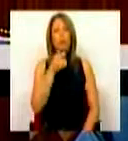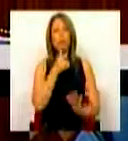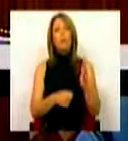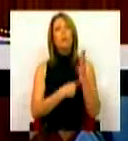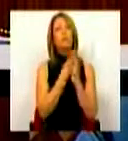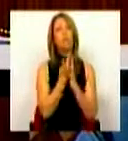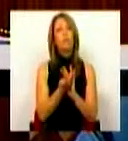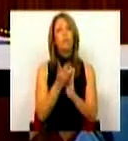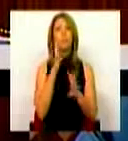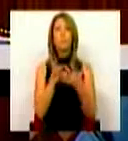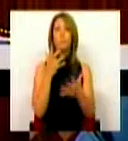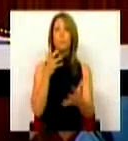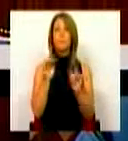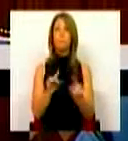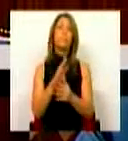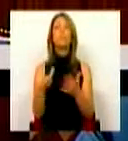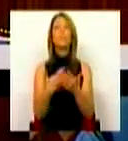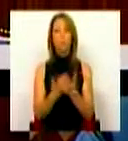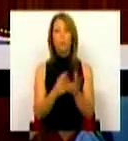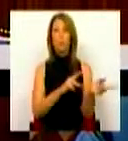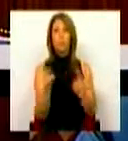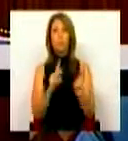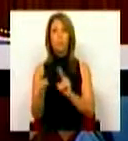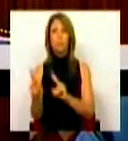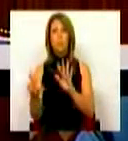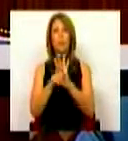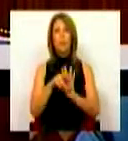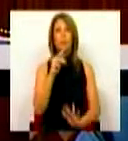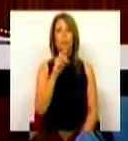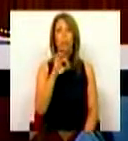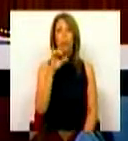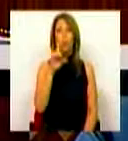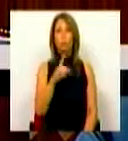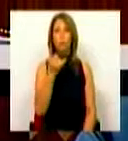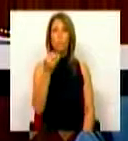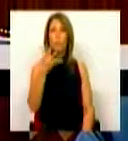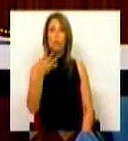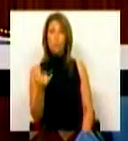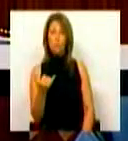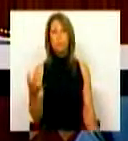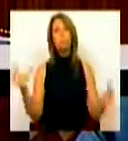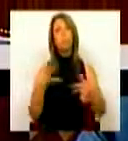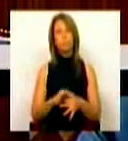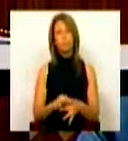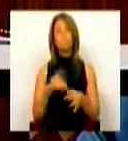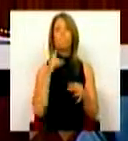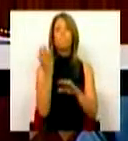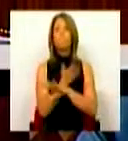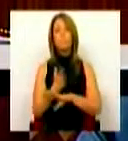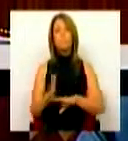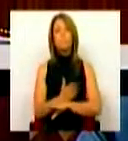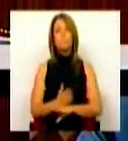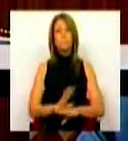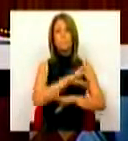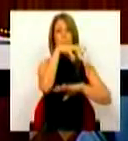medidas relevantes nesta proposta de alteração à Lei 38 de 2012 têm que ver com a autonomização da